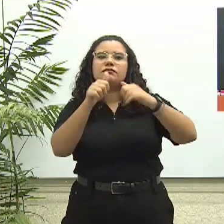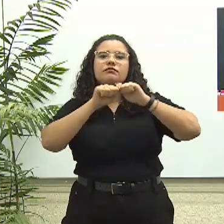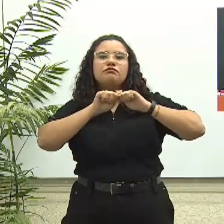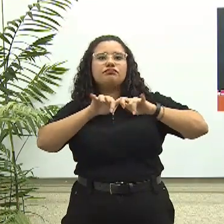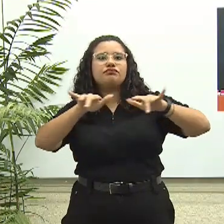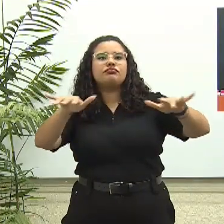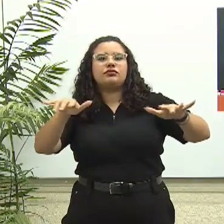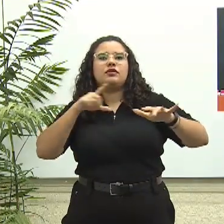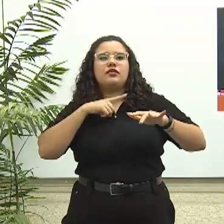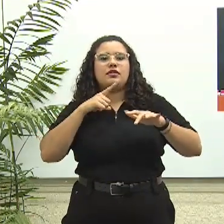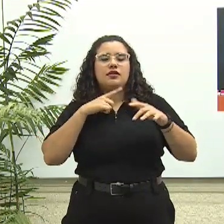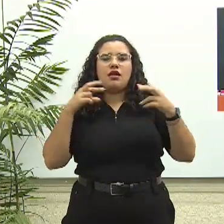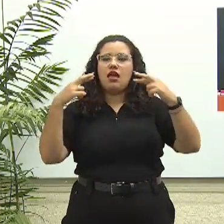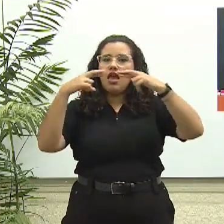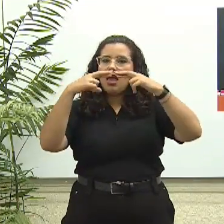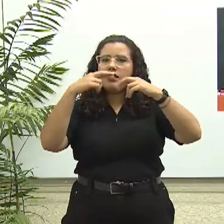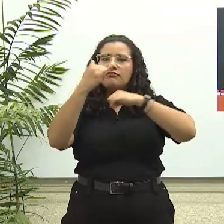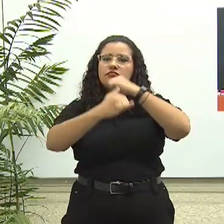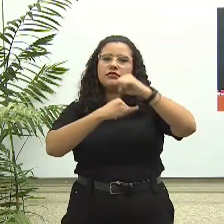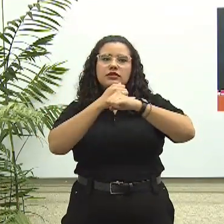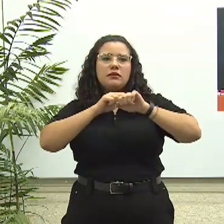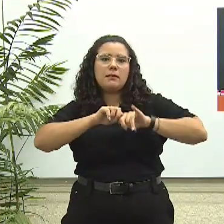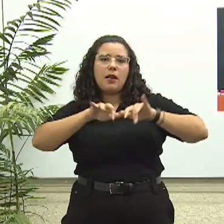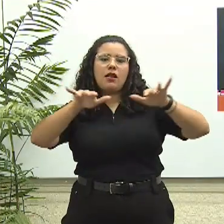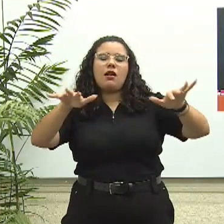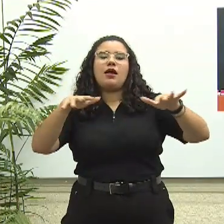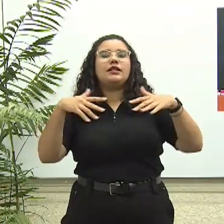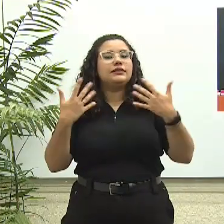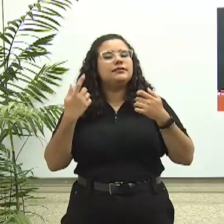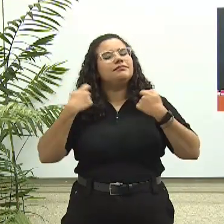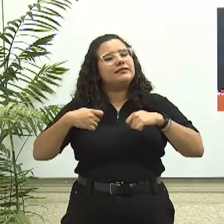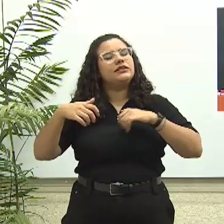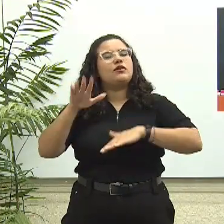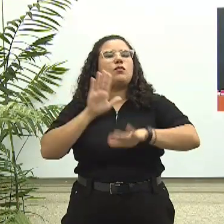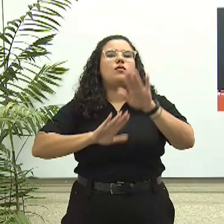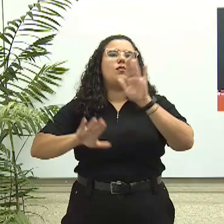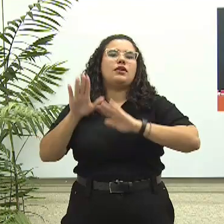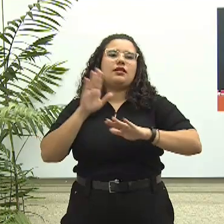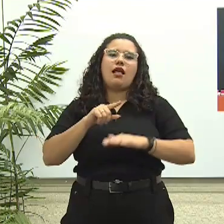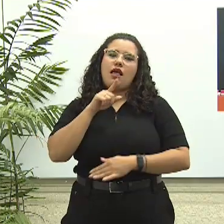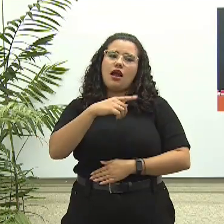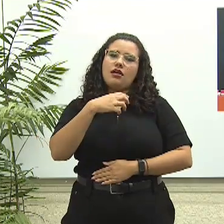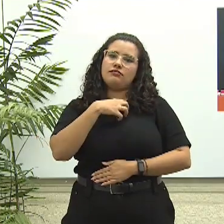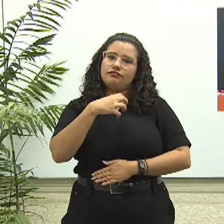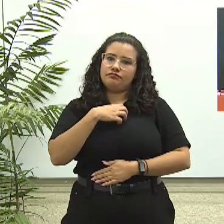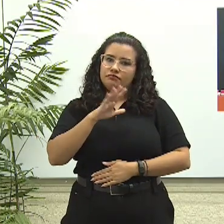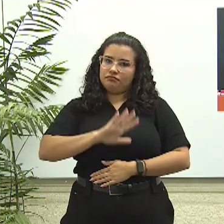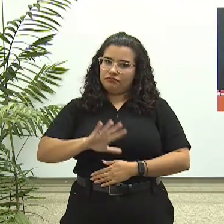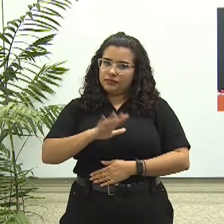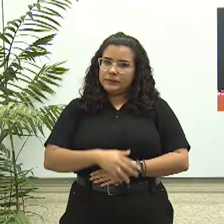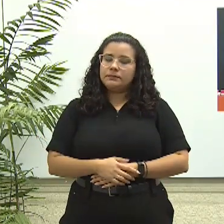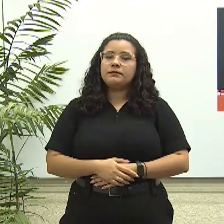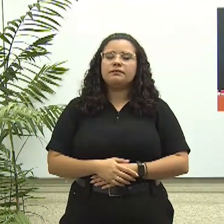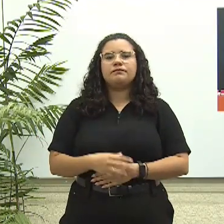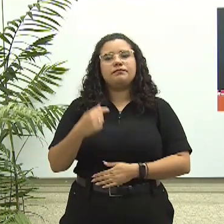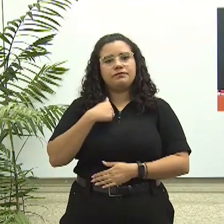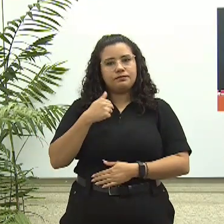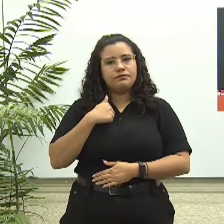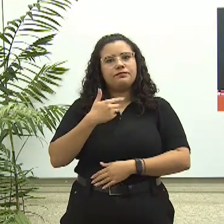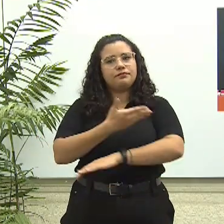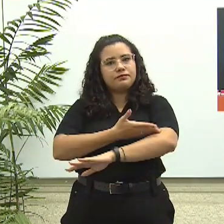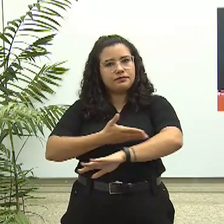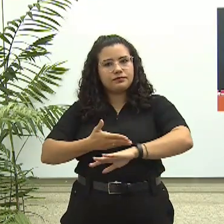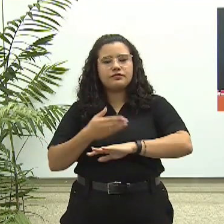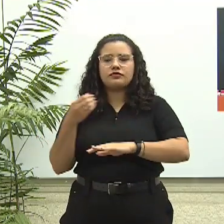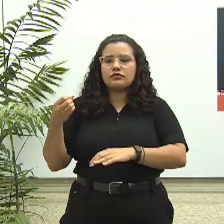suas redes neurais e eh artificiais então é tem que ter cuidado com essa ideologia eu eu sou muito entusiasta das